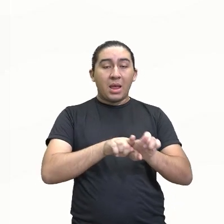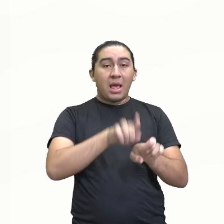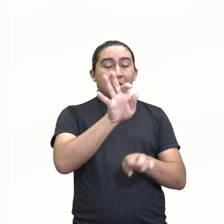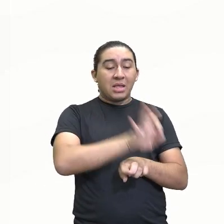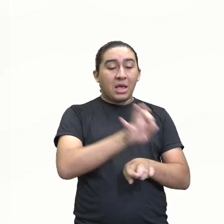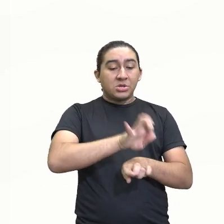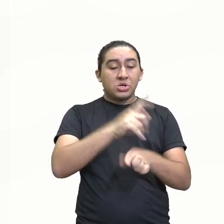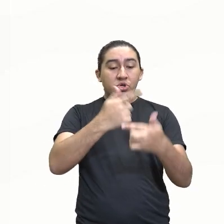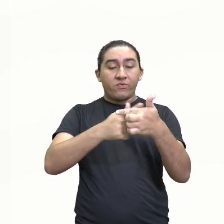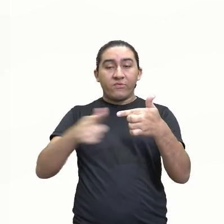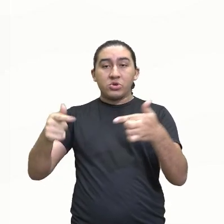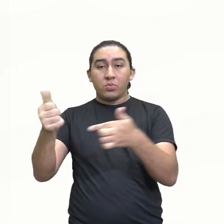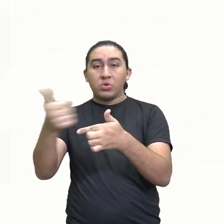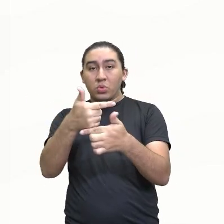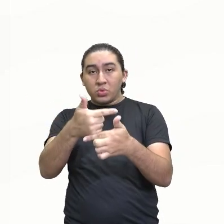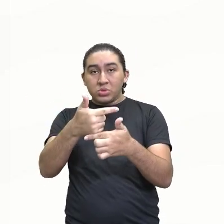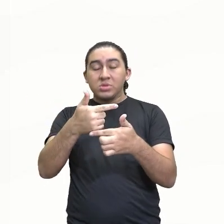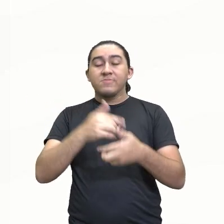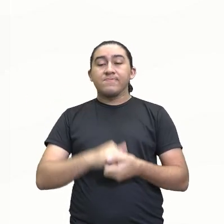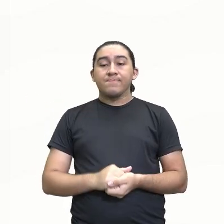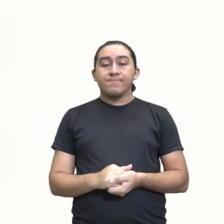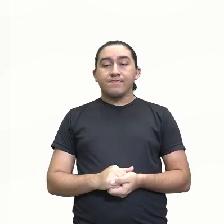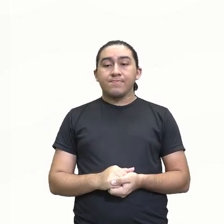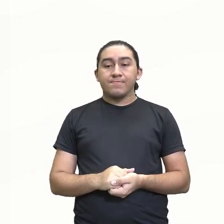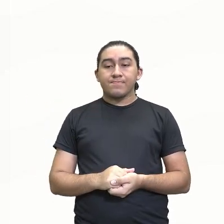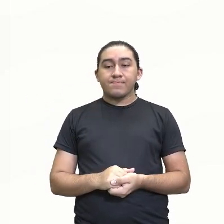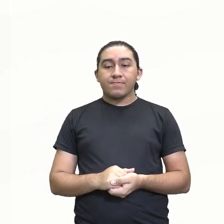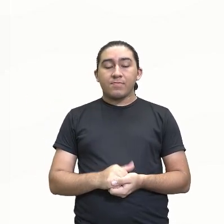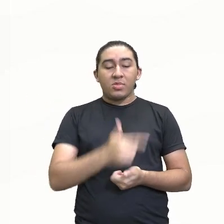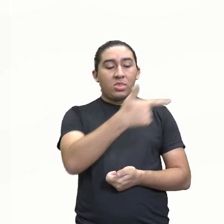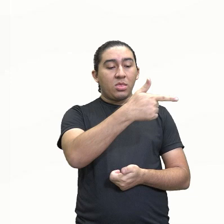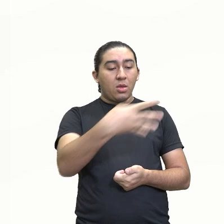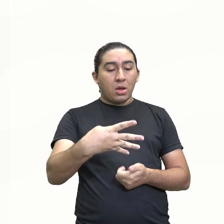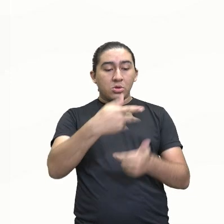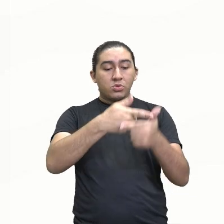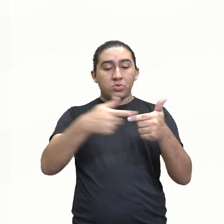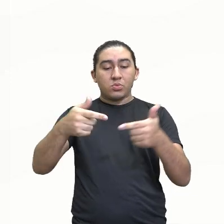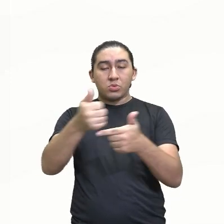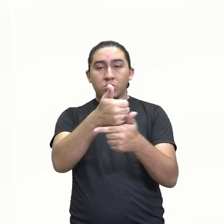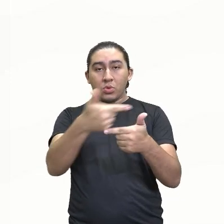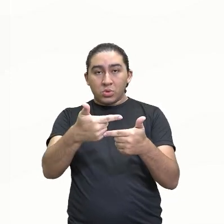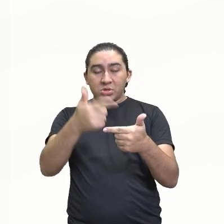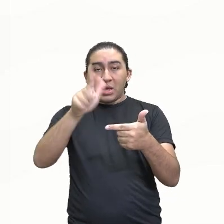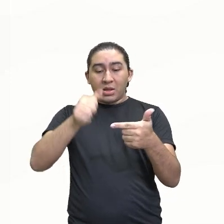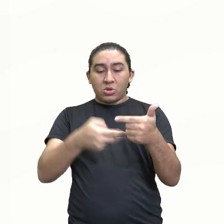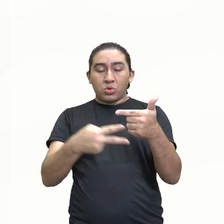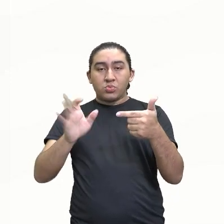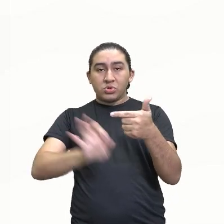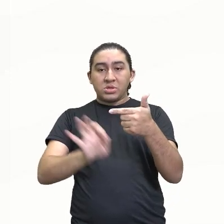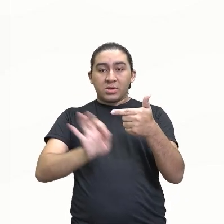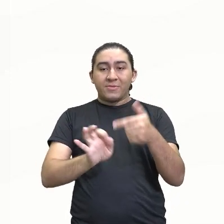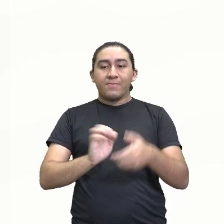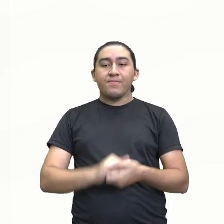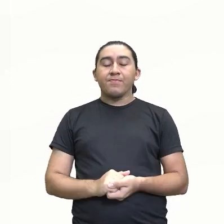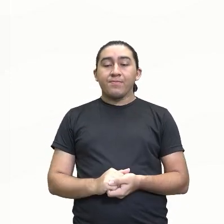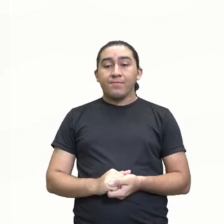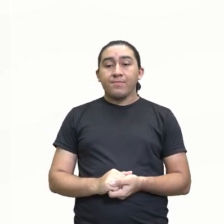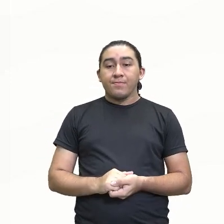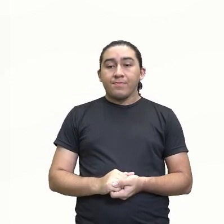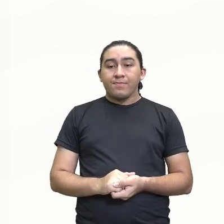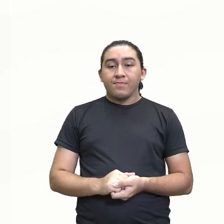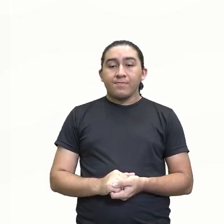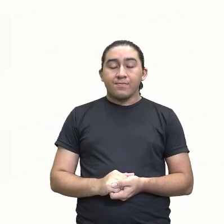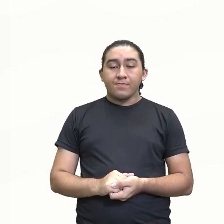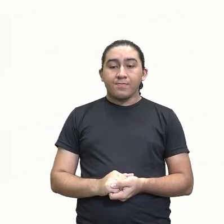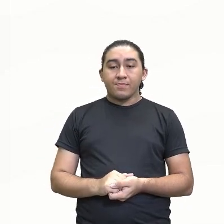por 12, tá? Porque o tempo está em meses. 24 dividido por 12, 2% ao mês. Passando para decimal,